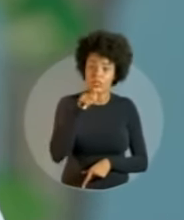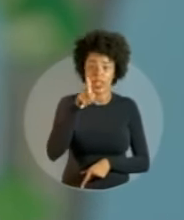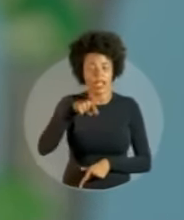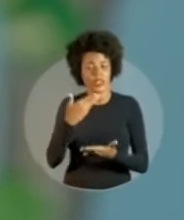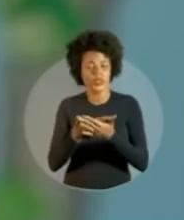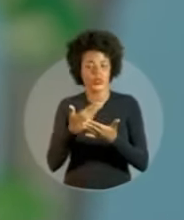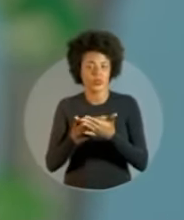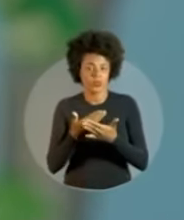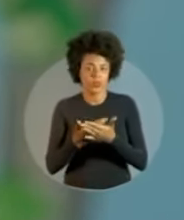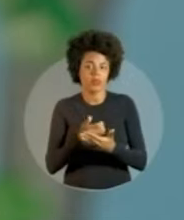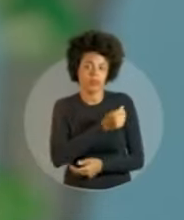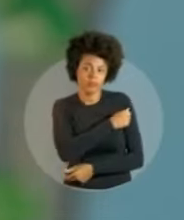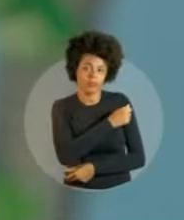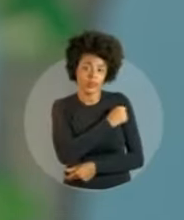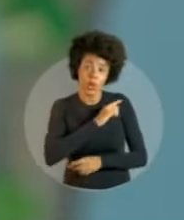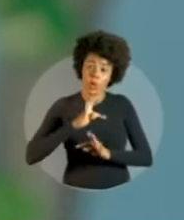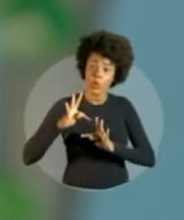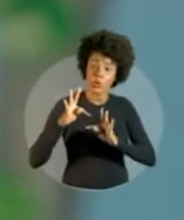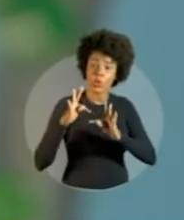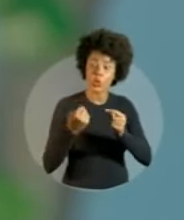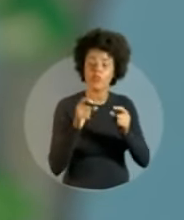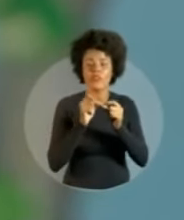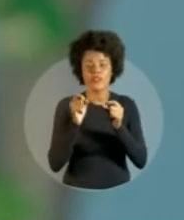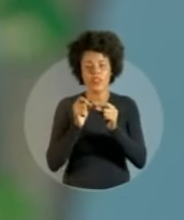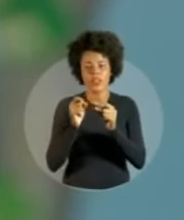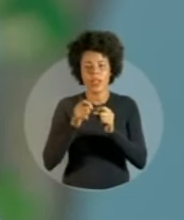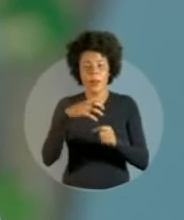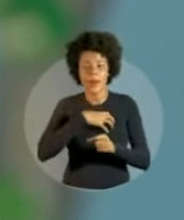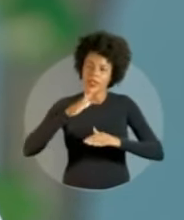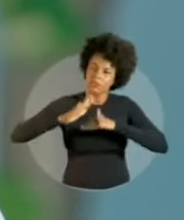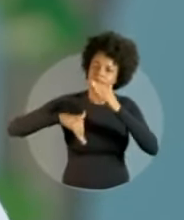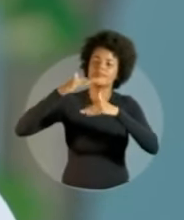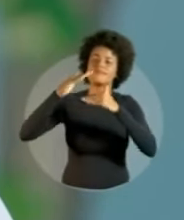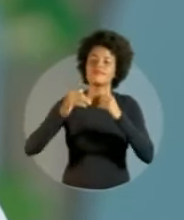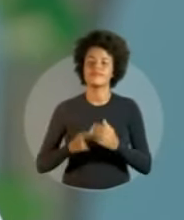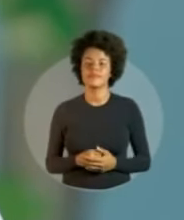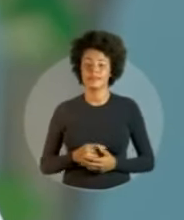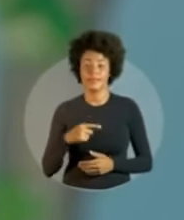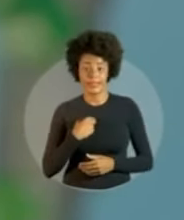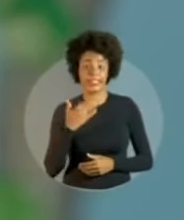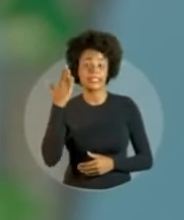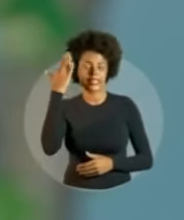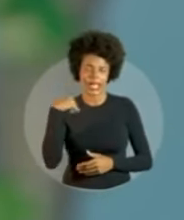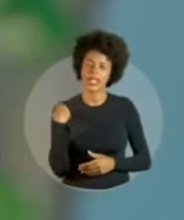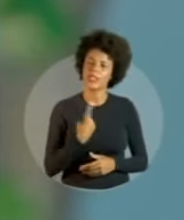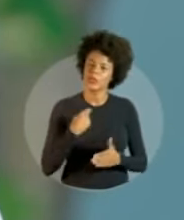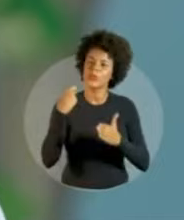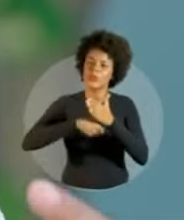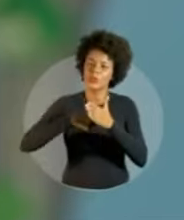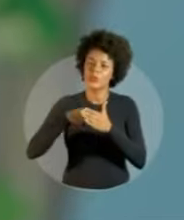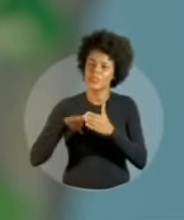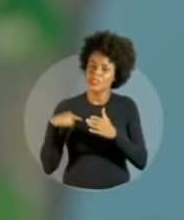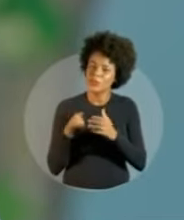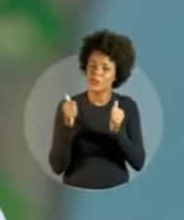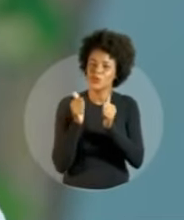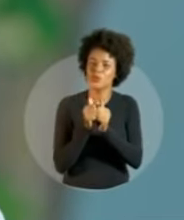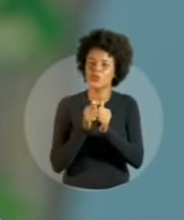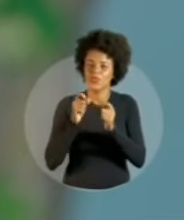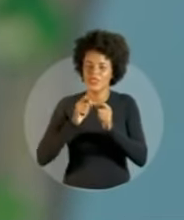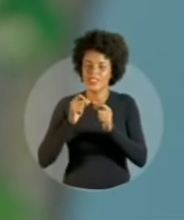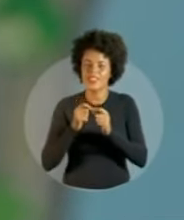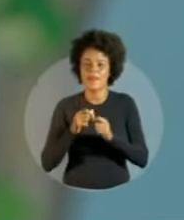é estudante e a todos que fizeram e fazem a Bahia avançar. Sabemos de nossa luta. E estamos juntos